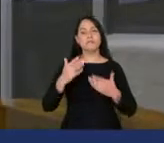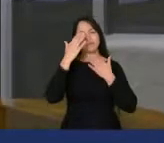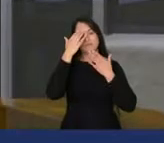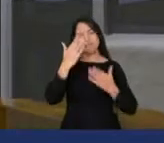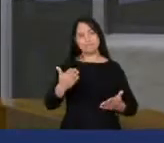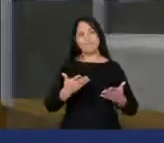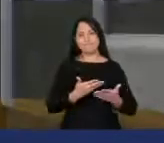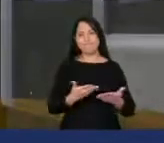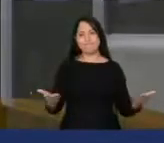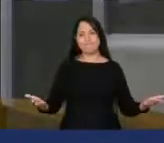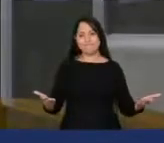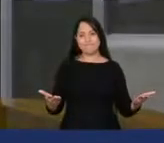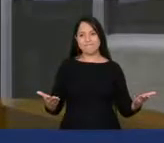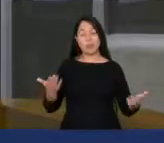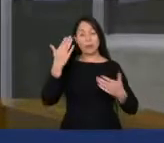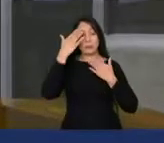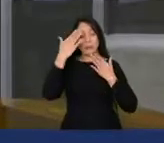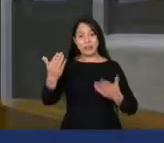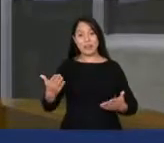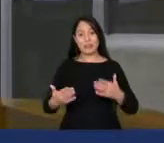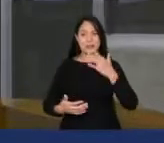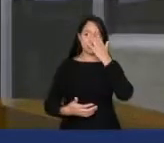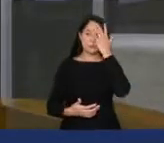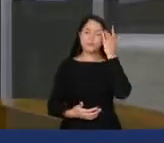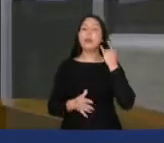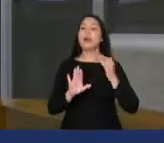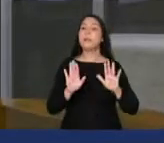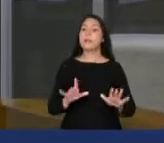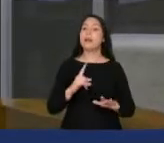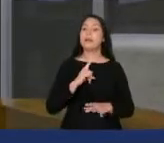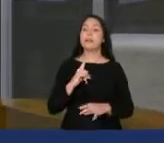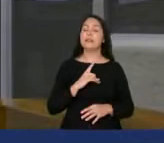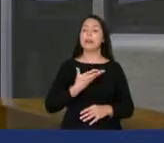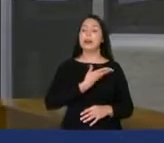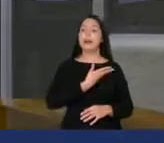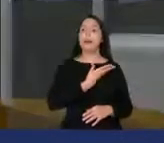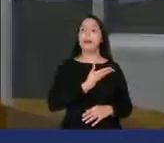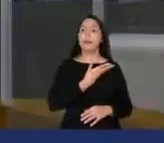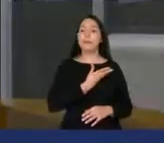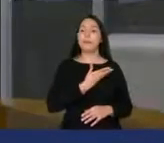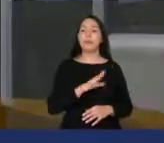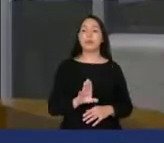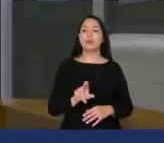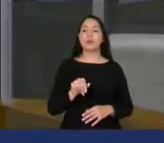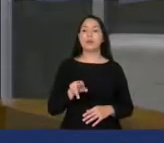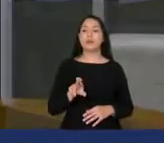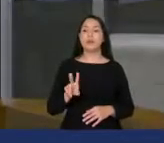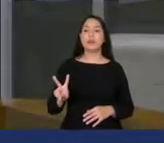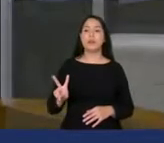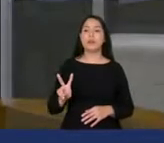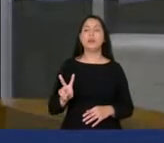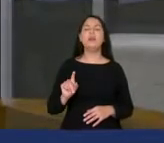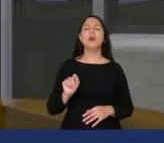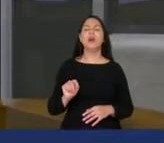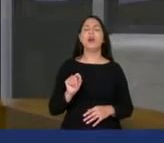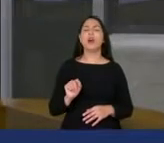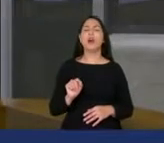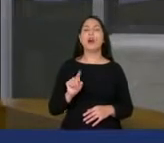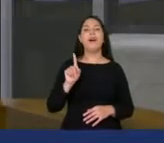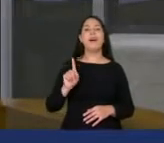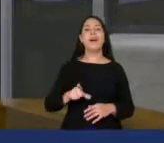Ou melhor, como ouço dos meus amigos da UDV, muito grata. Que a luz, a paz e o